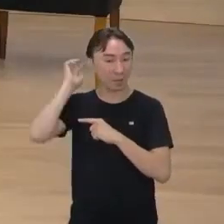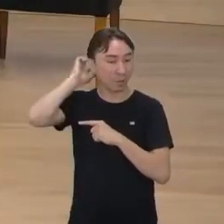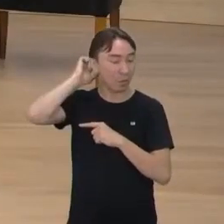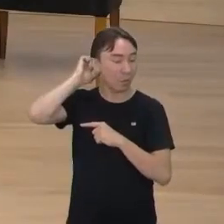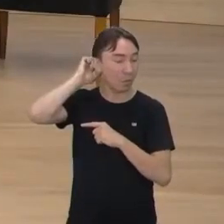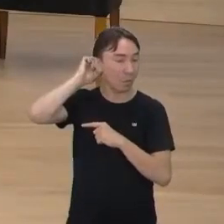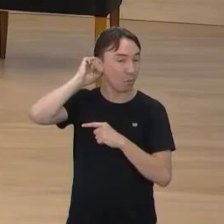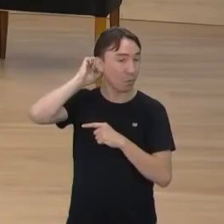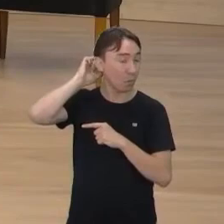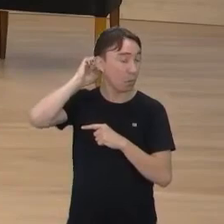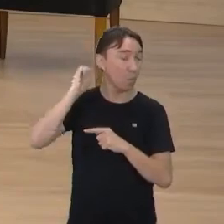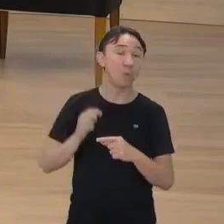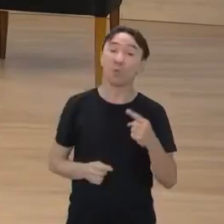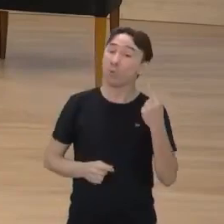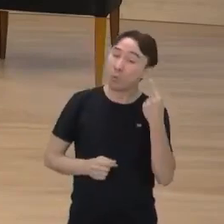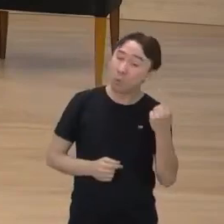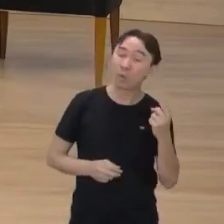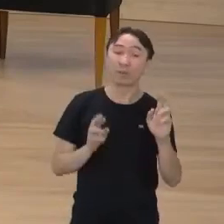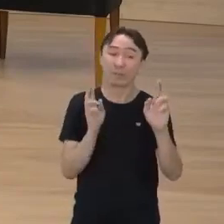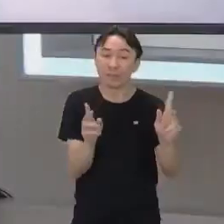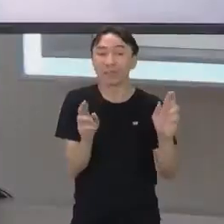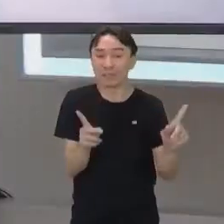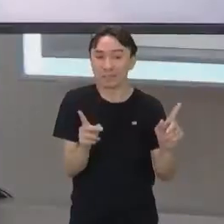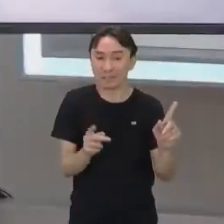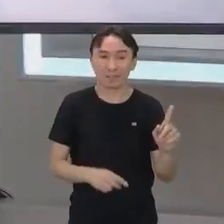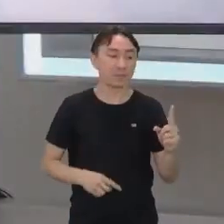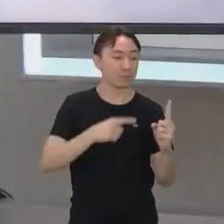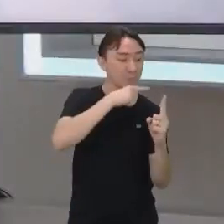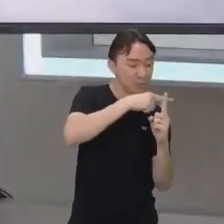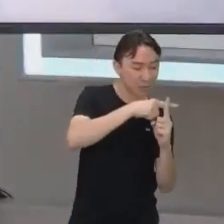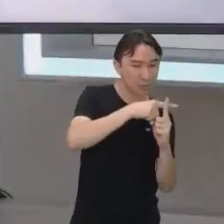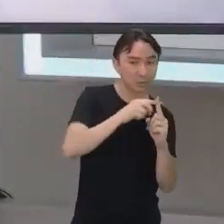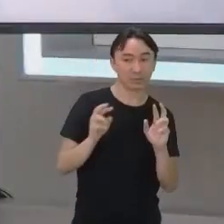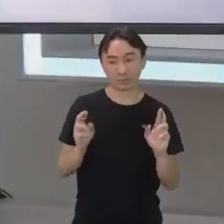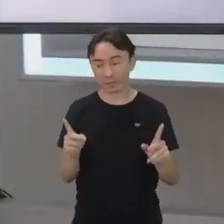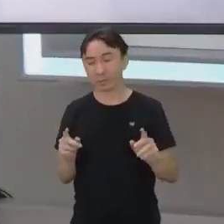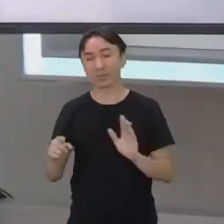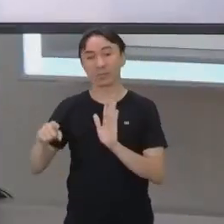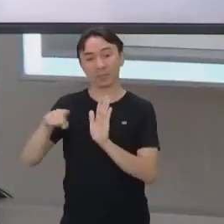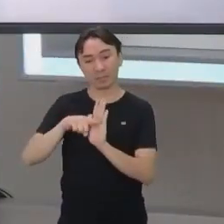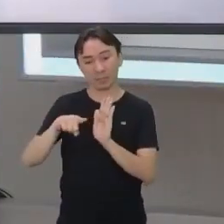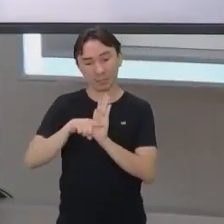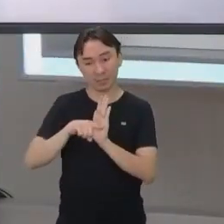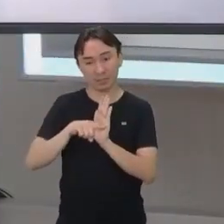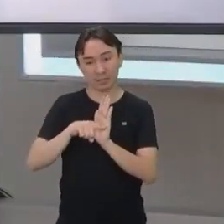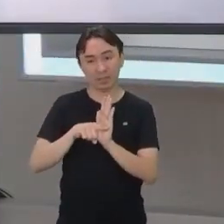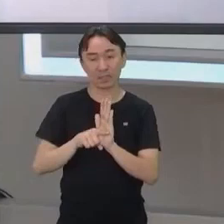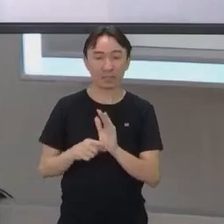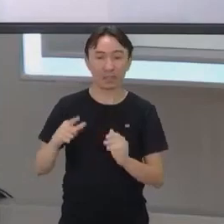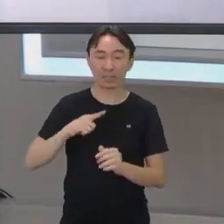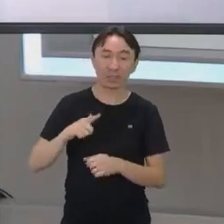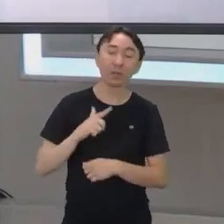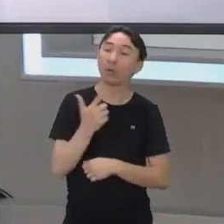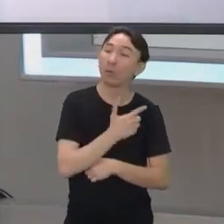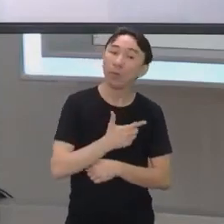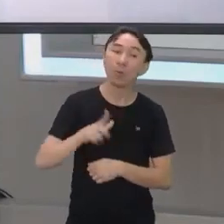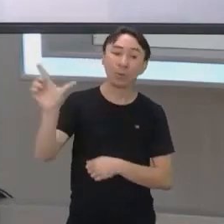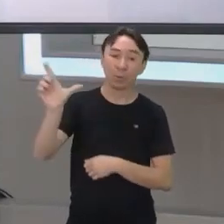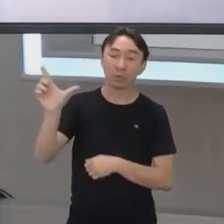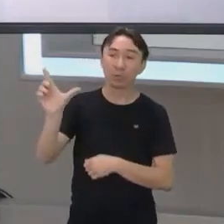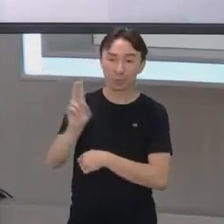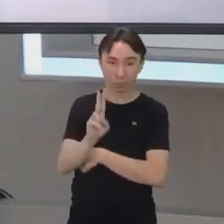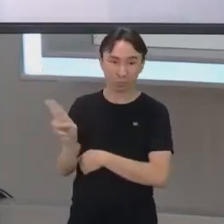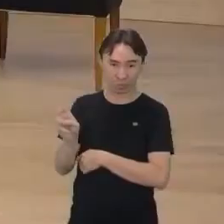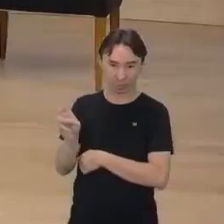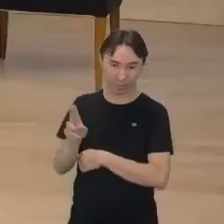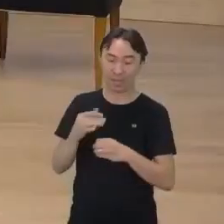espécie que é diferente. Positivo, diferente de negativo. Aí eles vão receber uma outra denominação que não é átomo. Isso